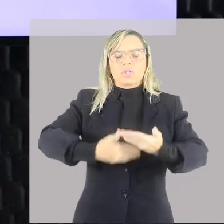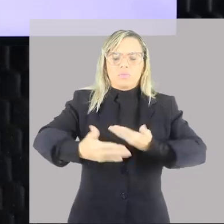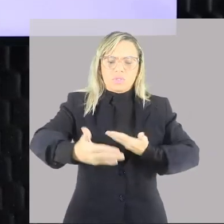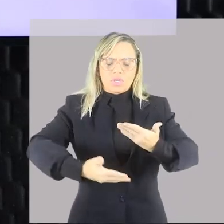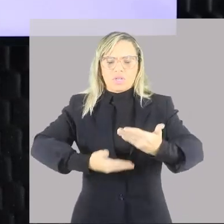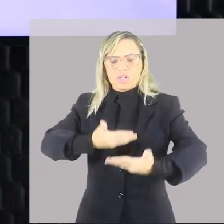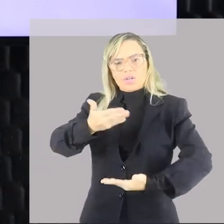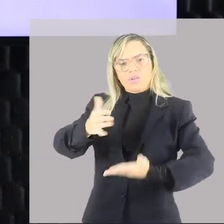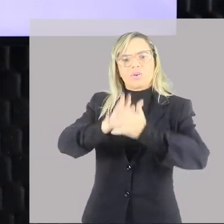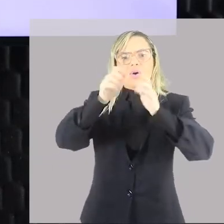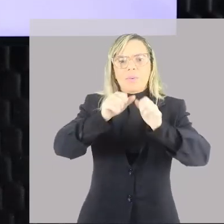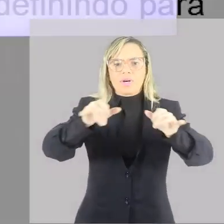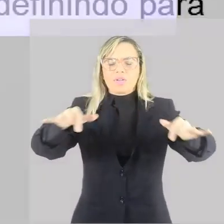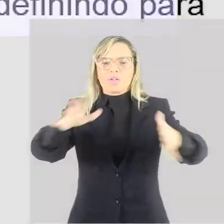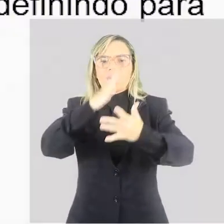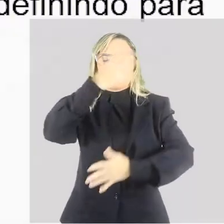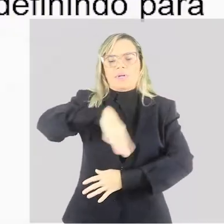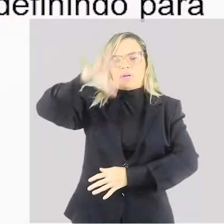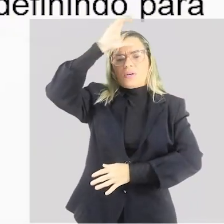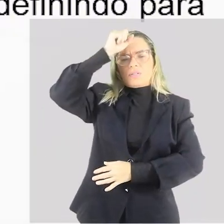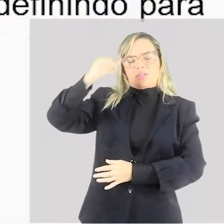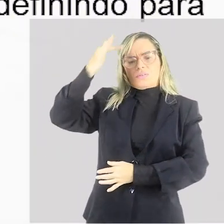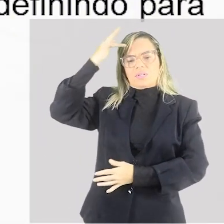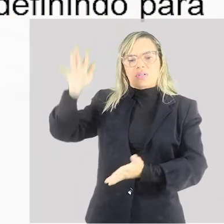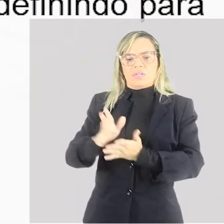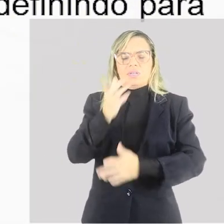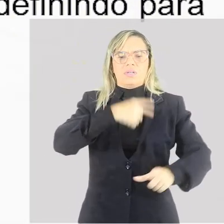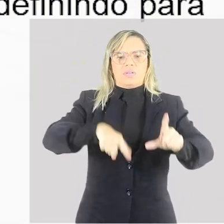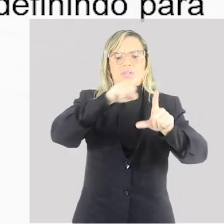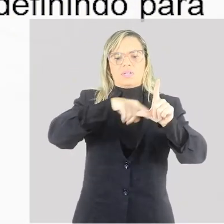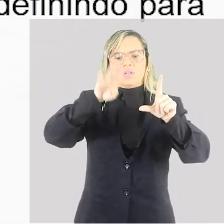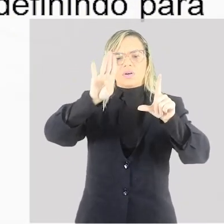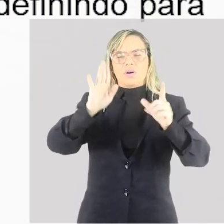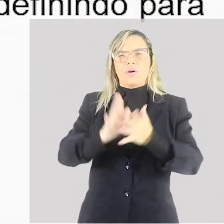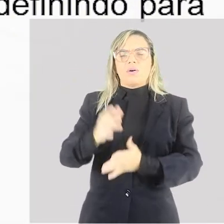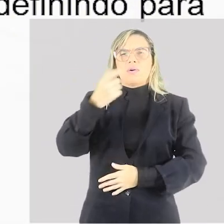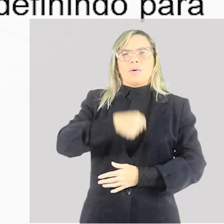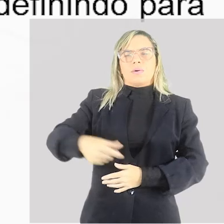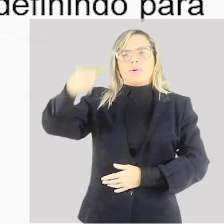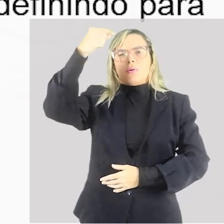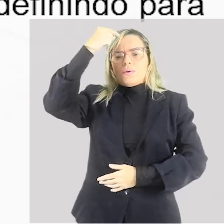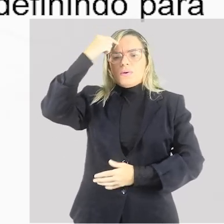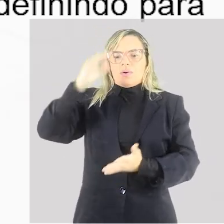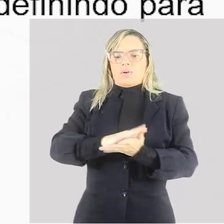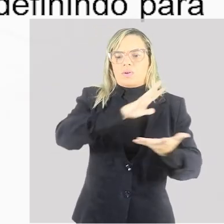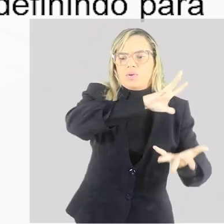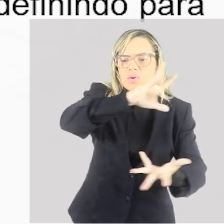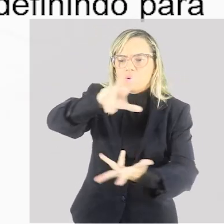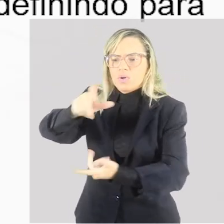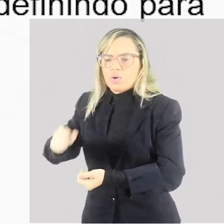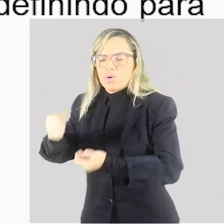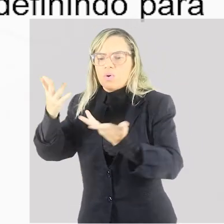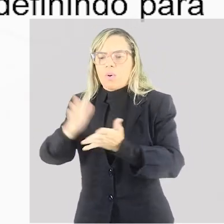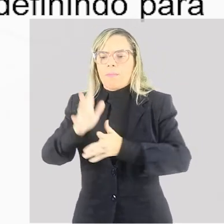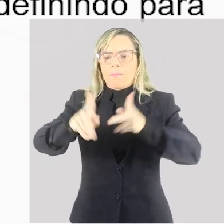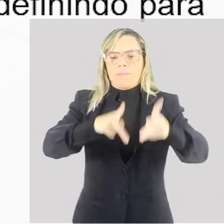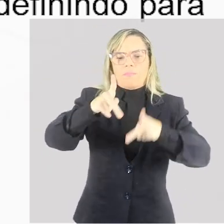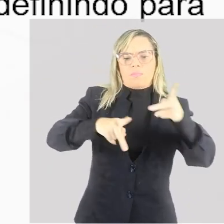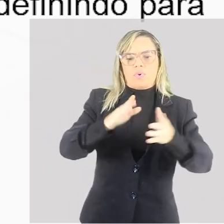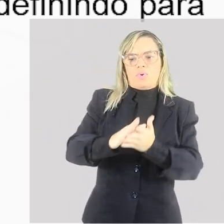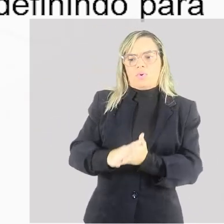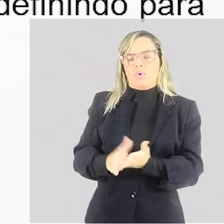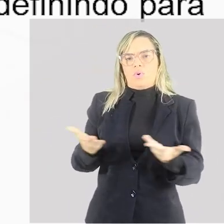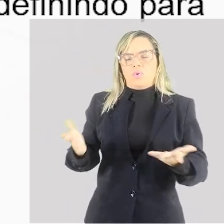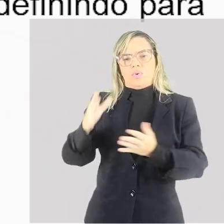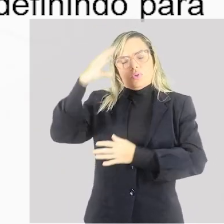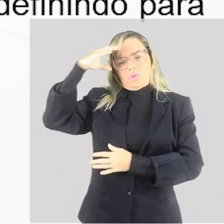o conhecimento filosófico. Letra B. É uma visão de um mundo, de um povo, de uma civilização, de uma cultura e